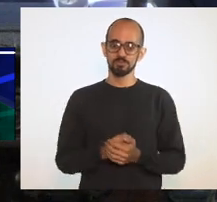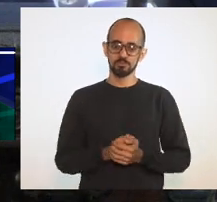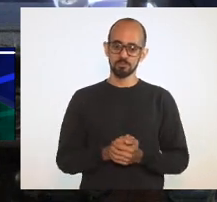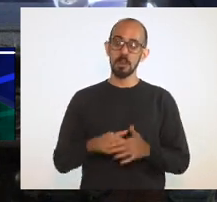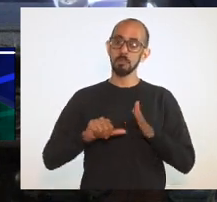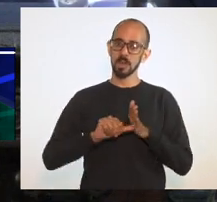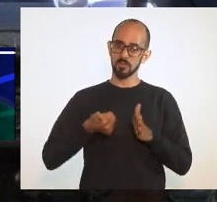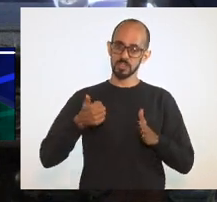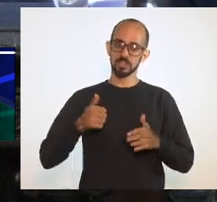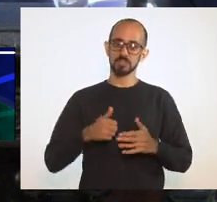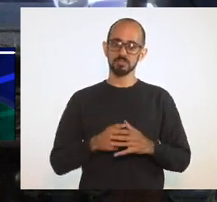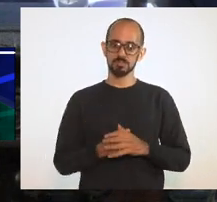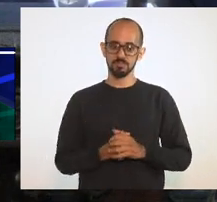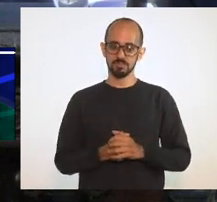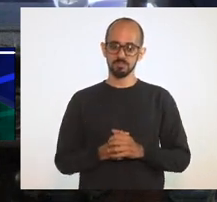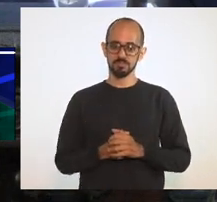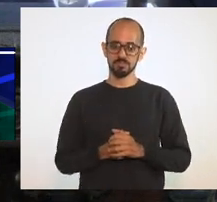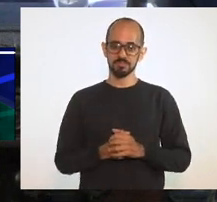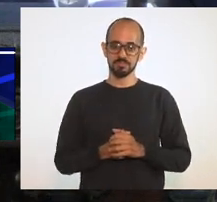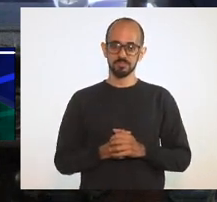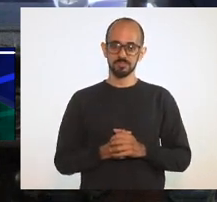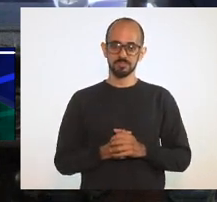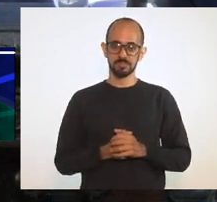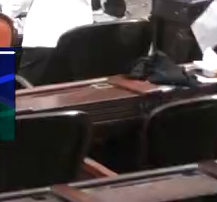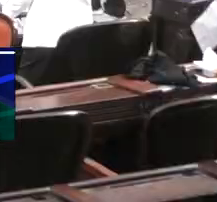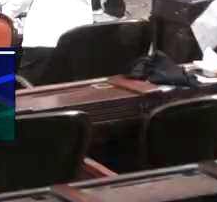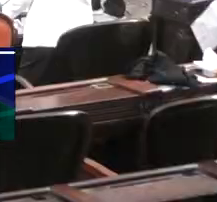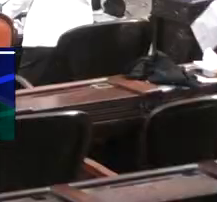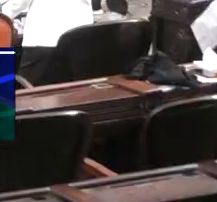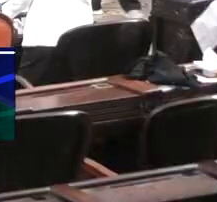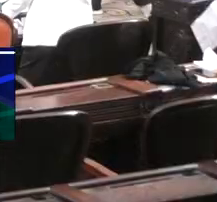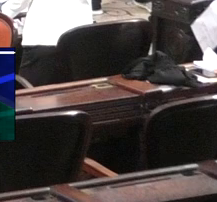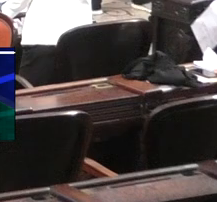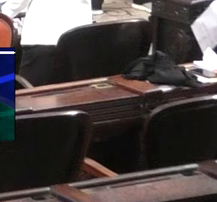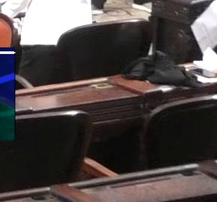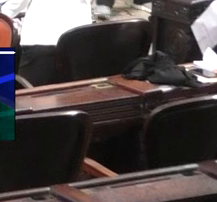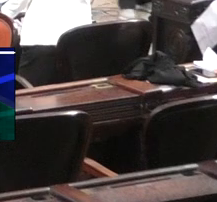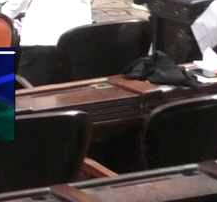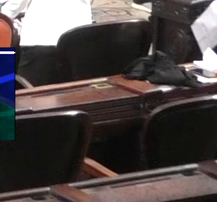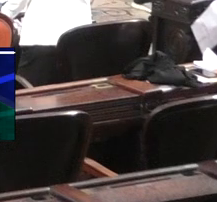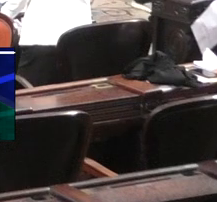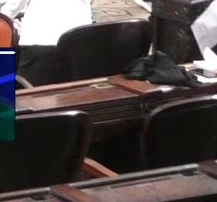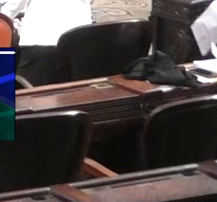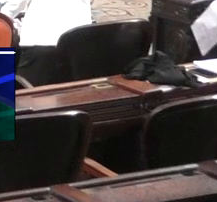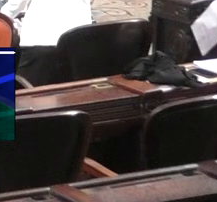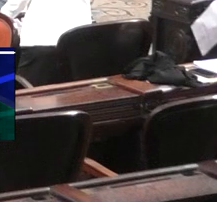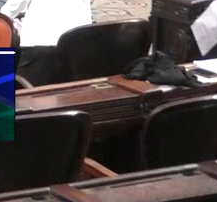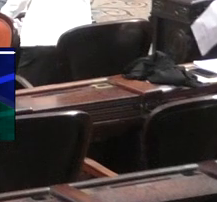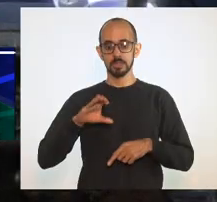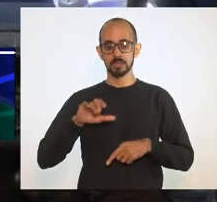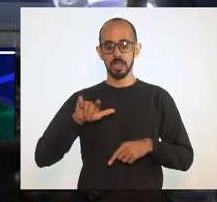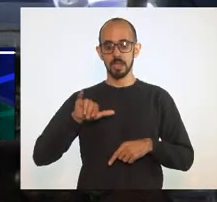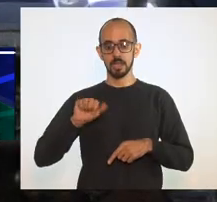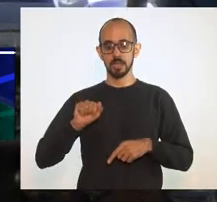70 votos a zero. Deputado, eu vou voltar porque a Célia queria declarar voto no projeto